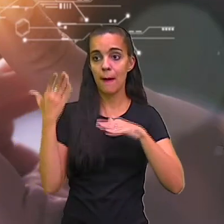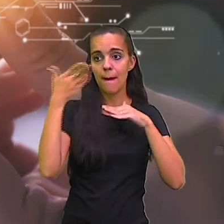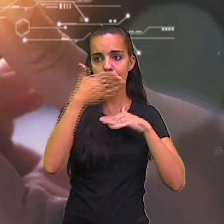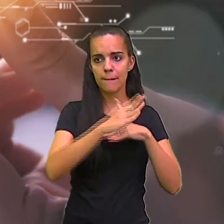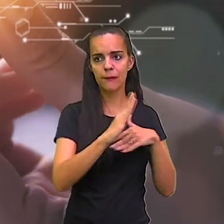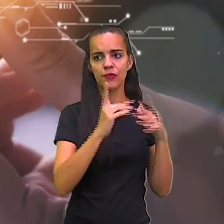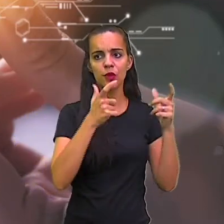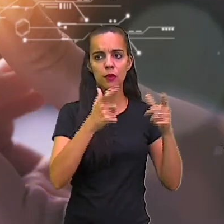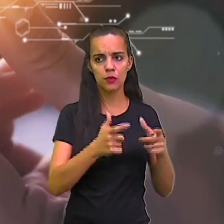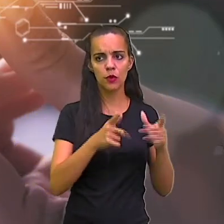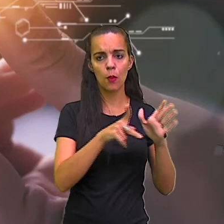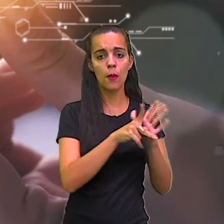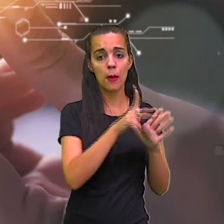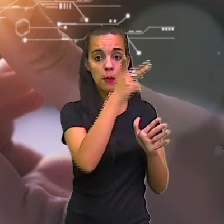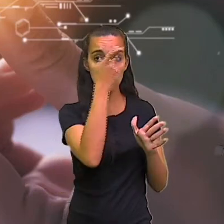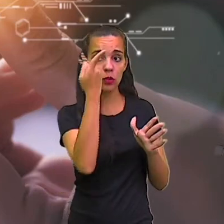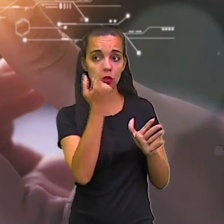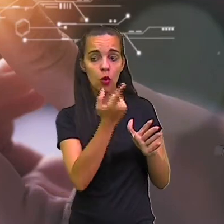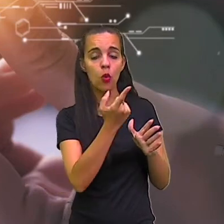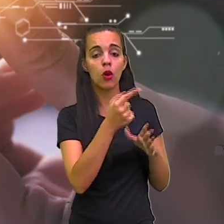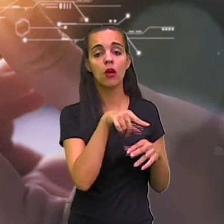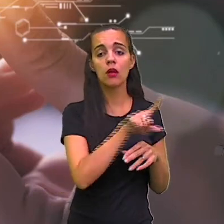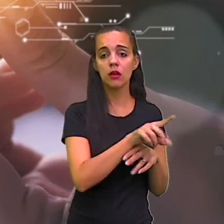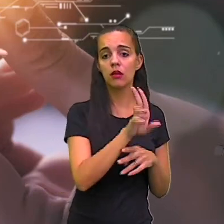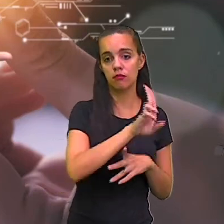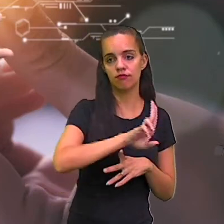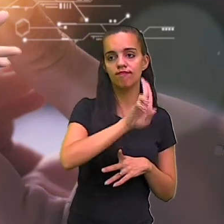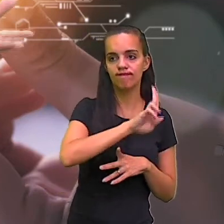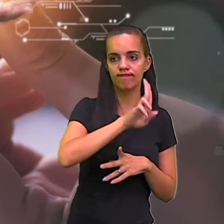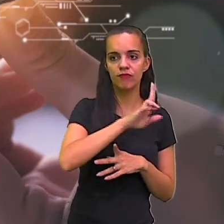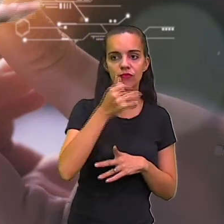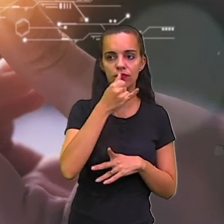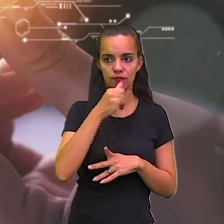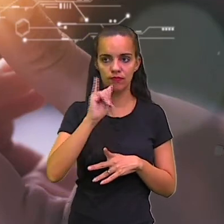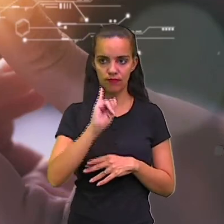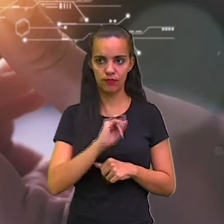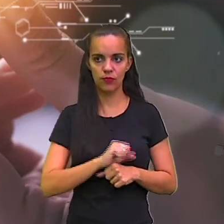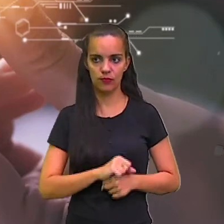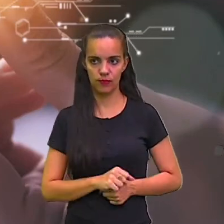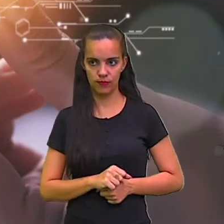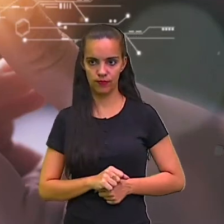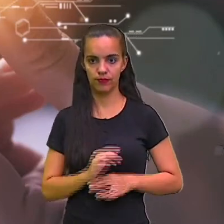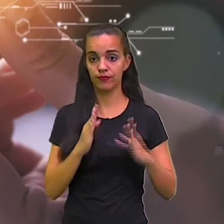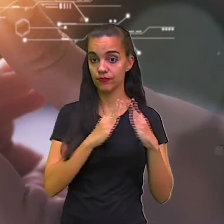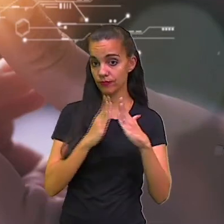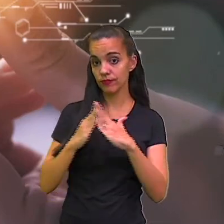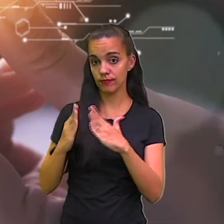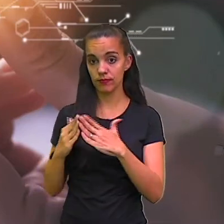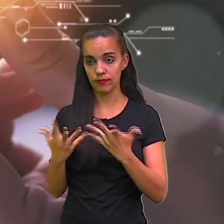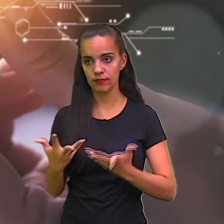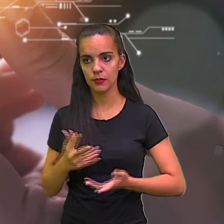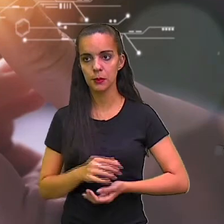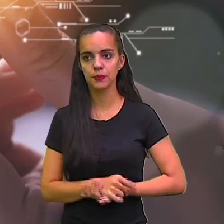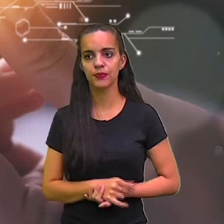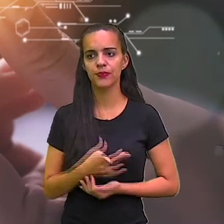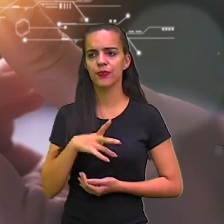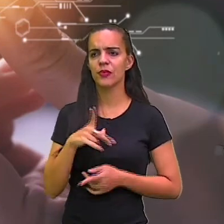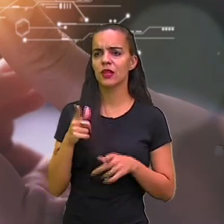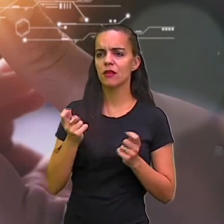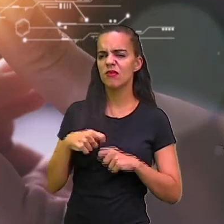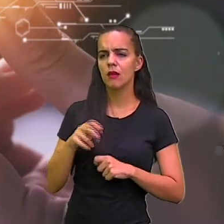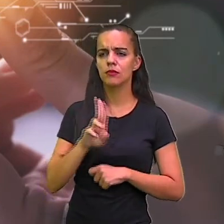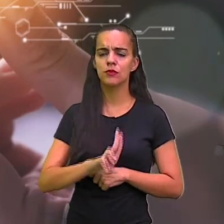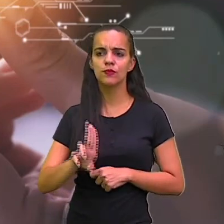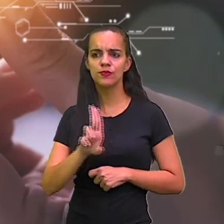chegar ao consumidor final das tomadas que são as nossas casas a energia está